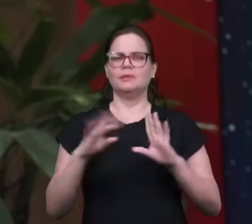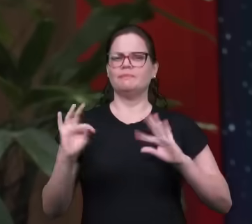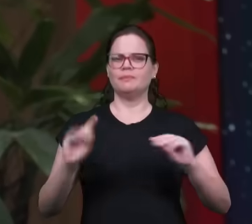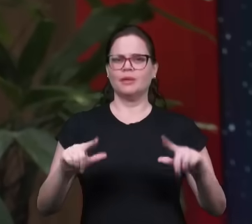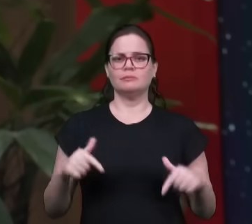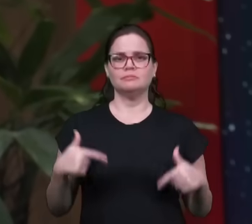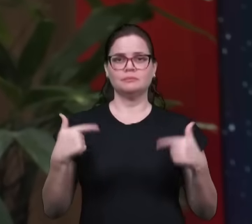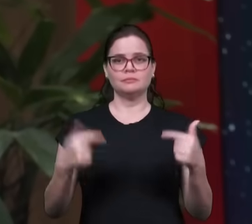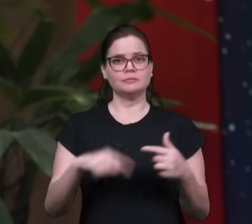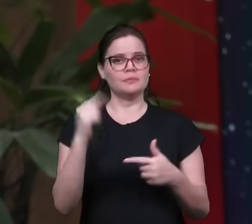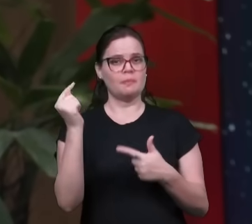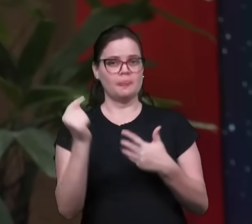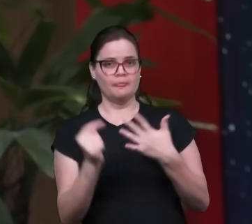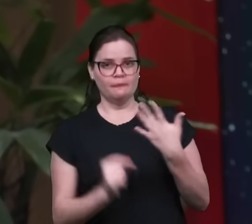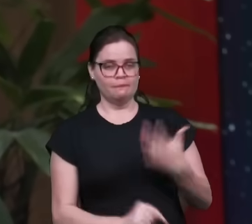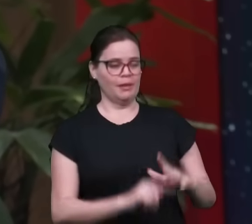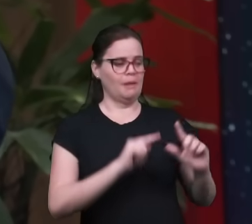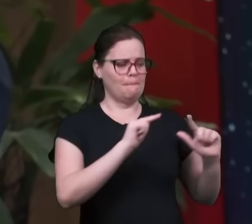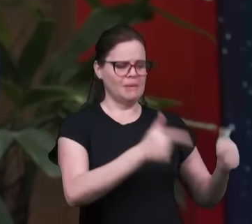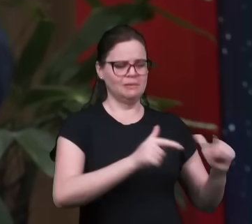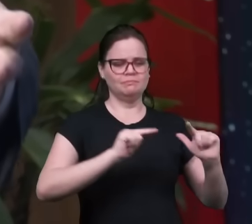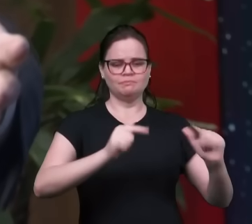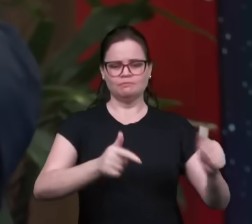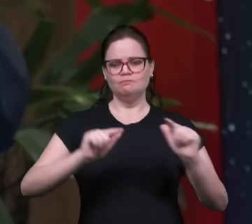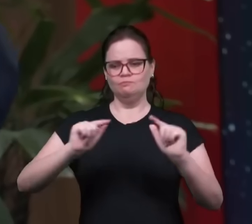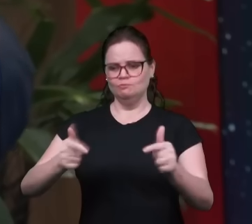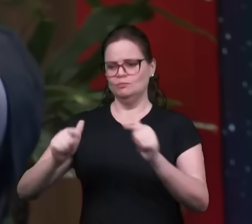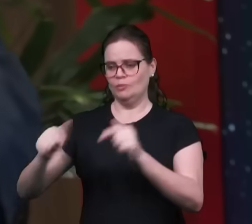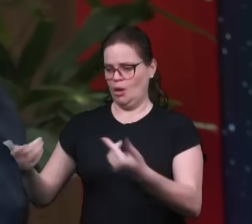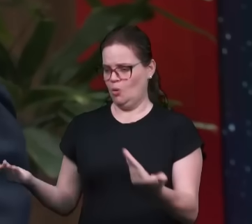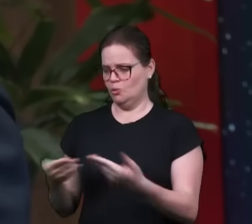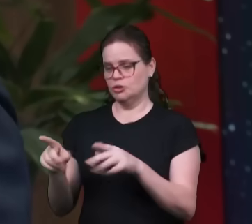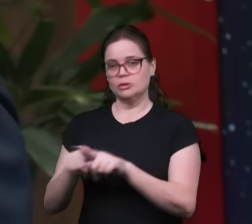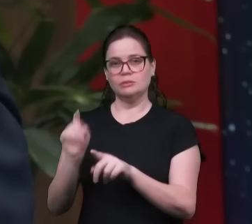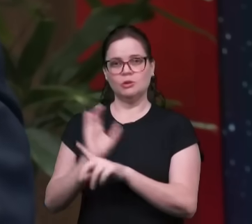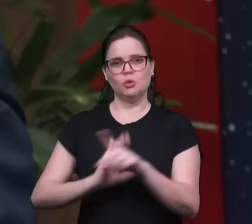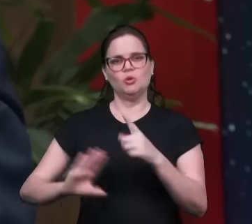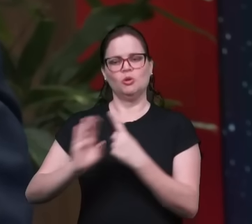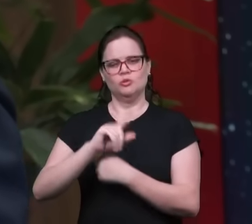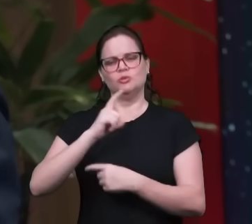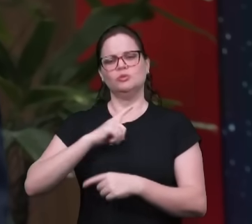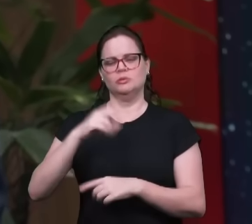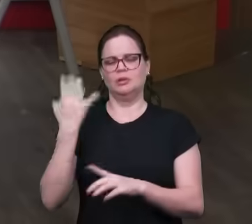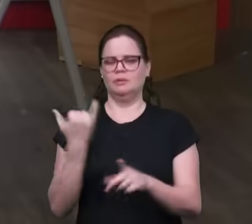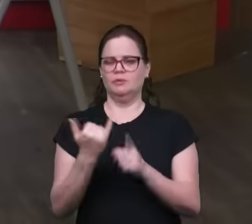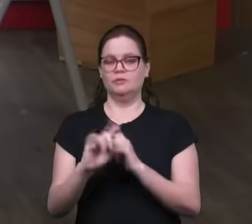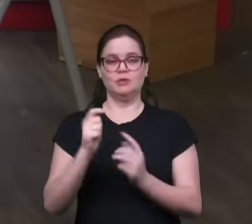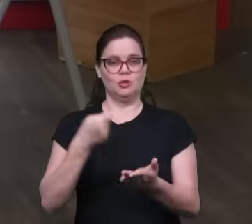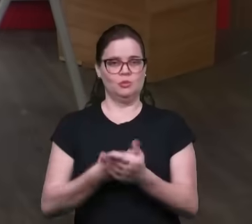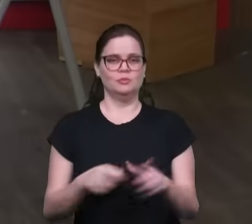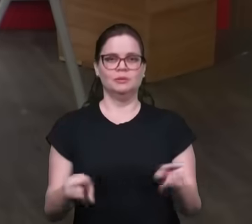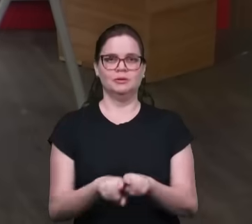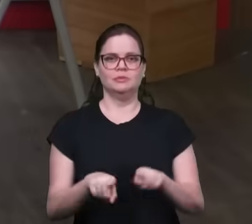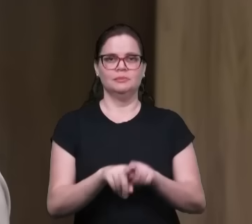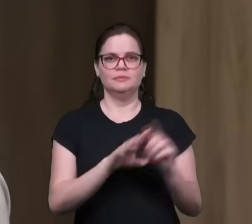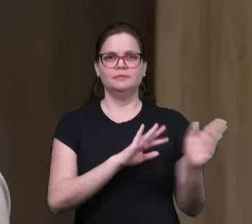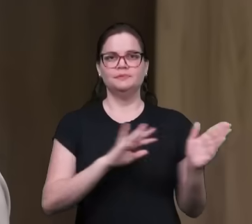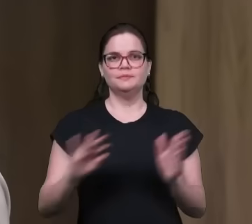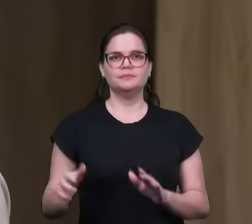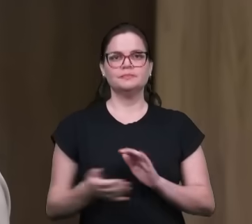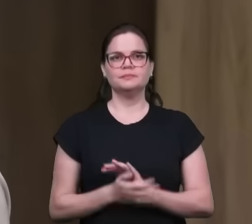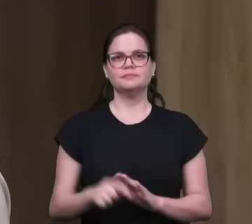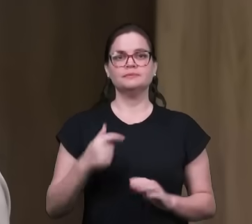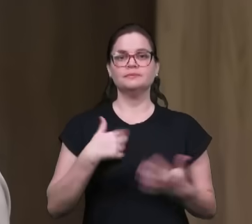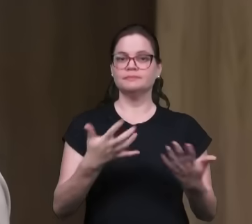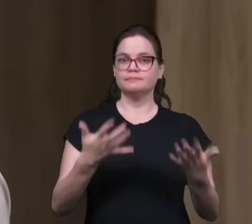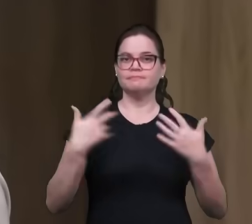nas várias igrejas, hoje nós vemos se cumprir no nosso culto, no nosso dia a dia, né? É verdade. Isso é maravilhoso. Eu gostaria de dar uma explicação interessante